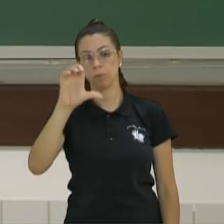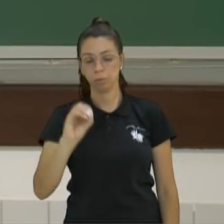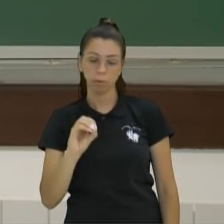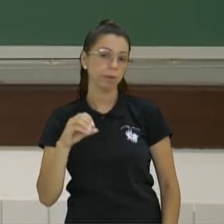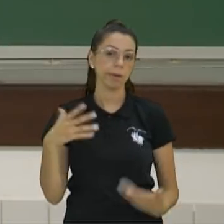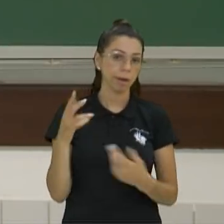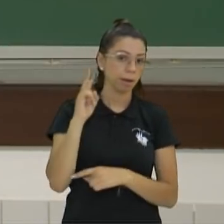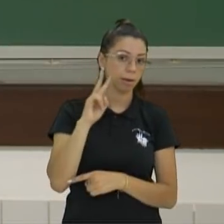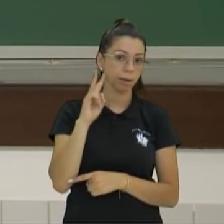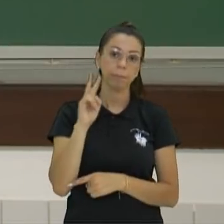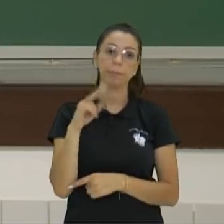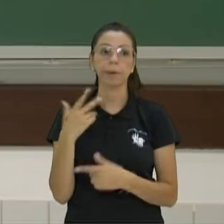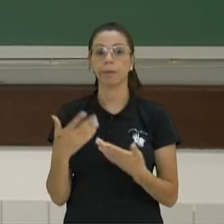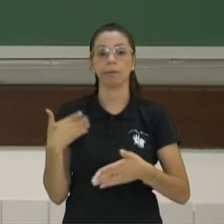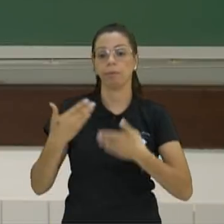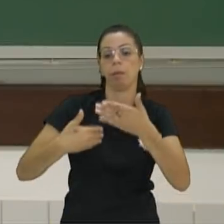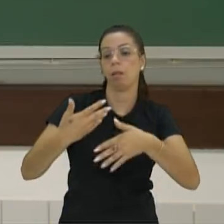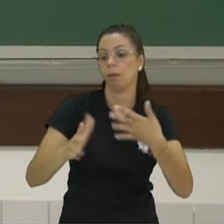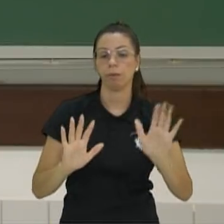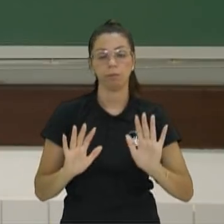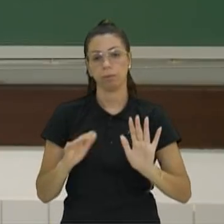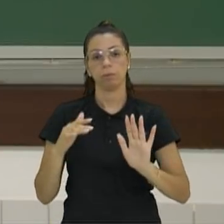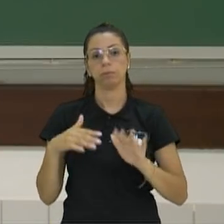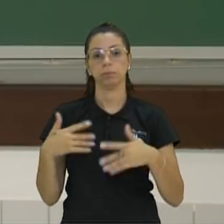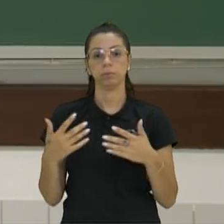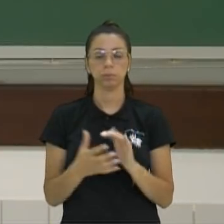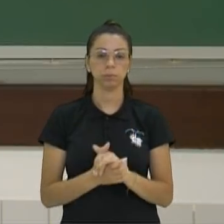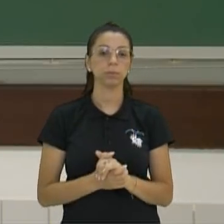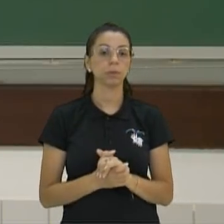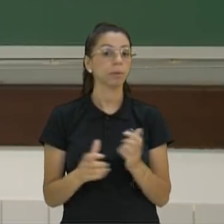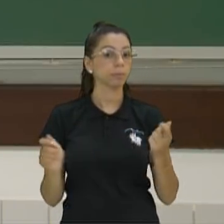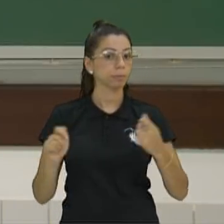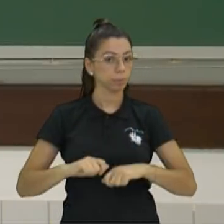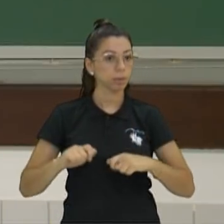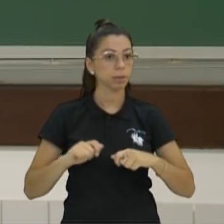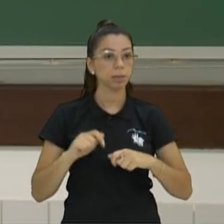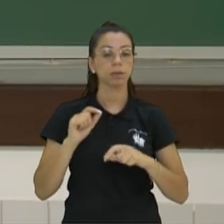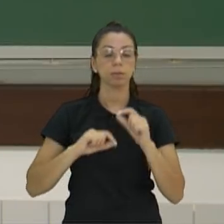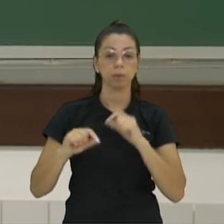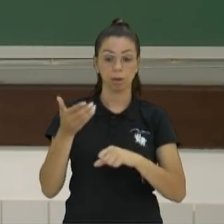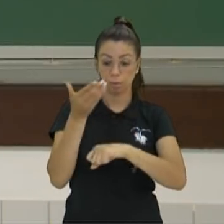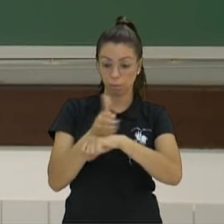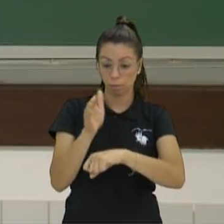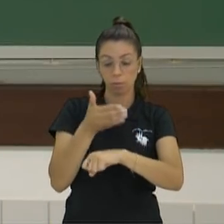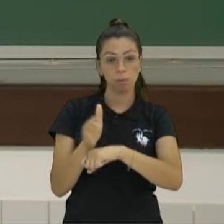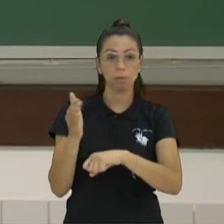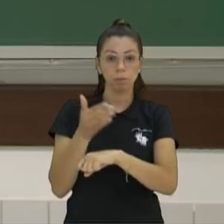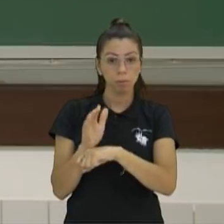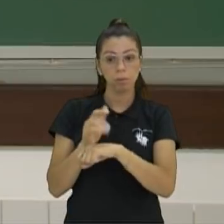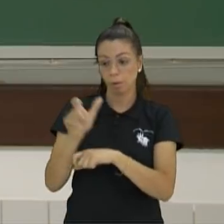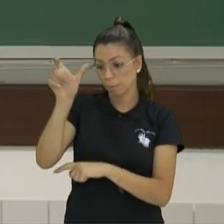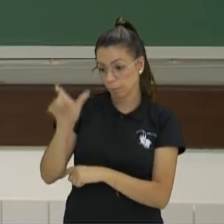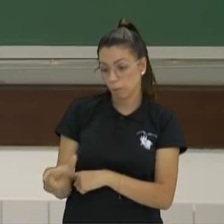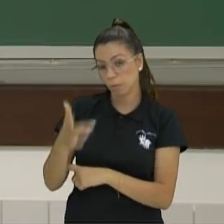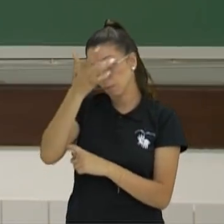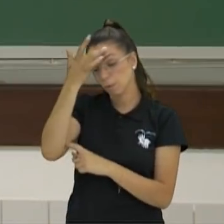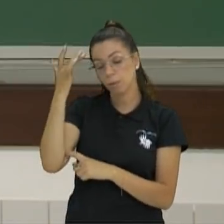saio fazendo isso à toa aí na louca, né? O tracer, que é o praticante do parkour,